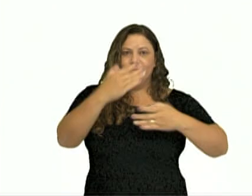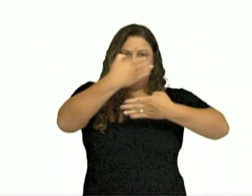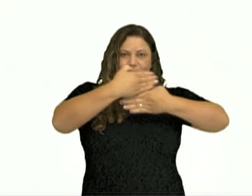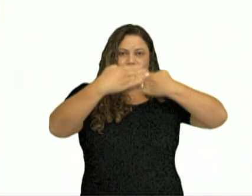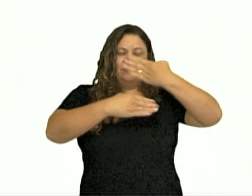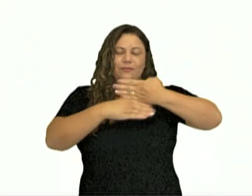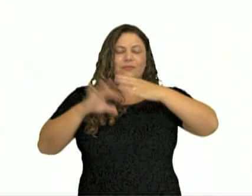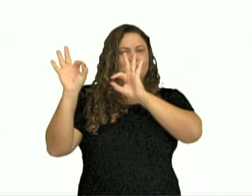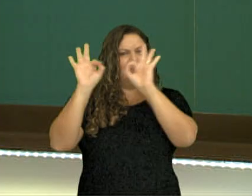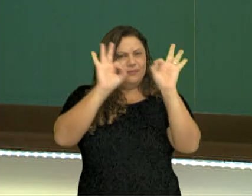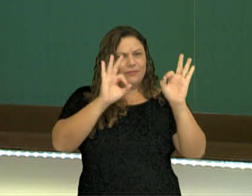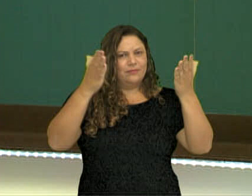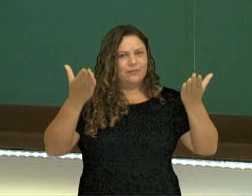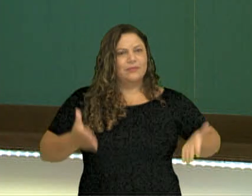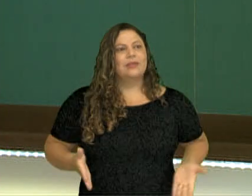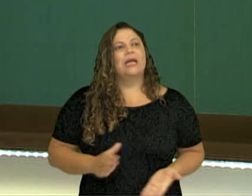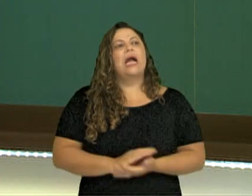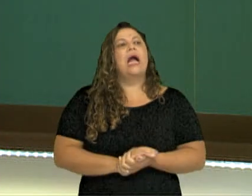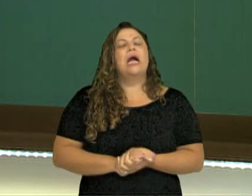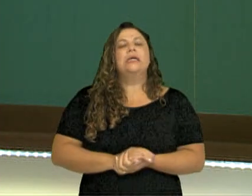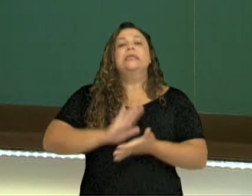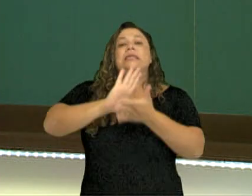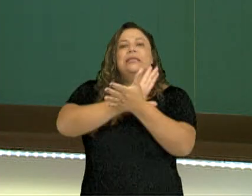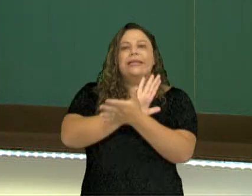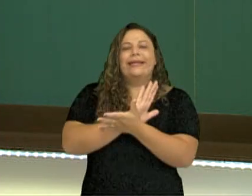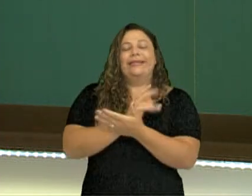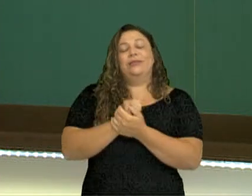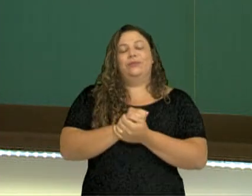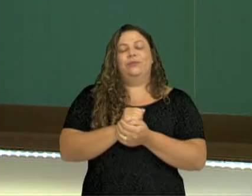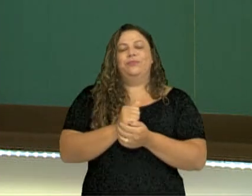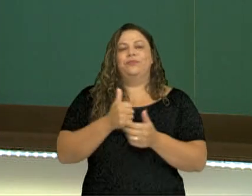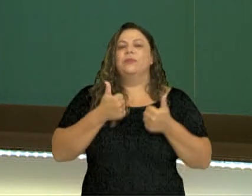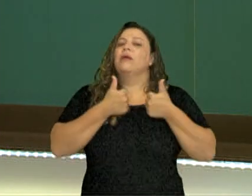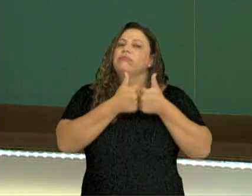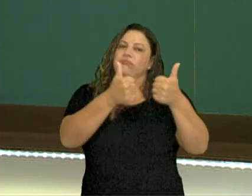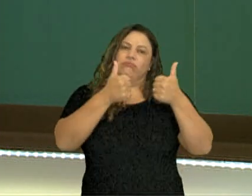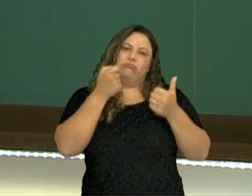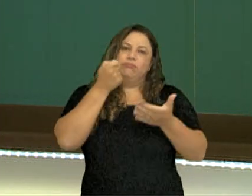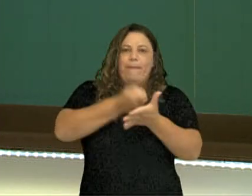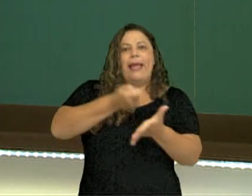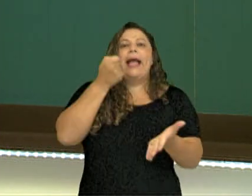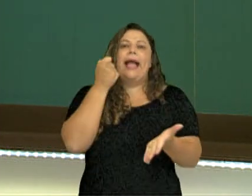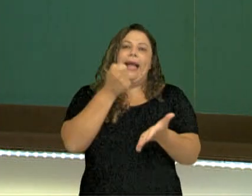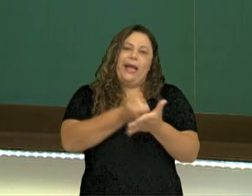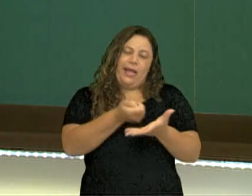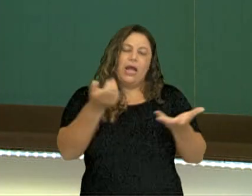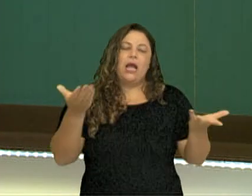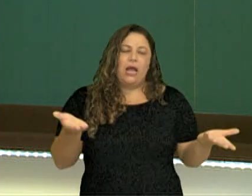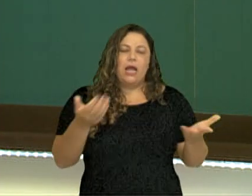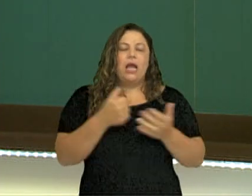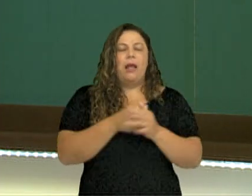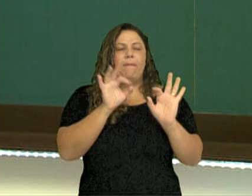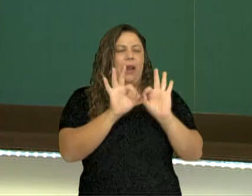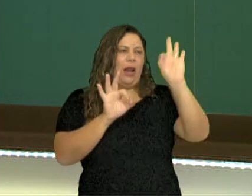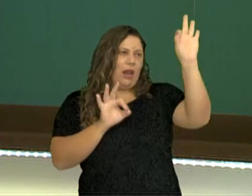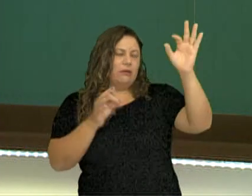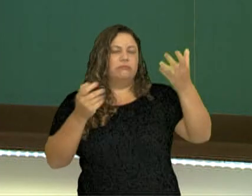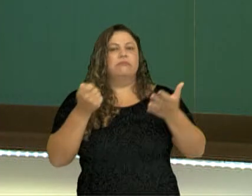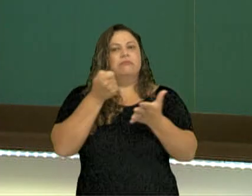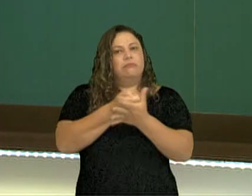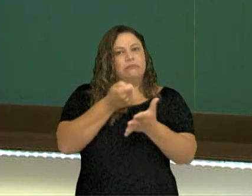na aquisição lá. Ela tem gastos com transporte, que ela não tem como tirar isso, porque ela mora longe. Ela